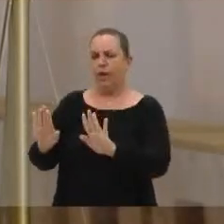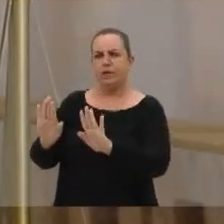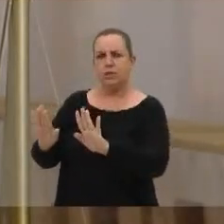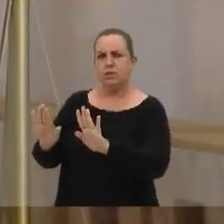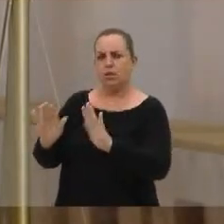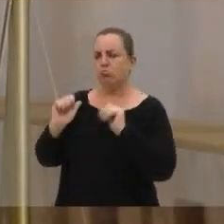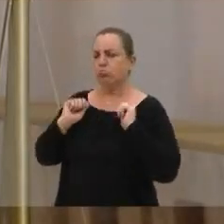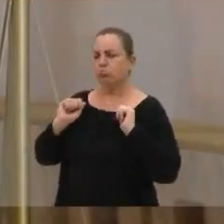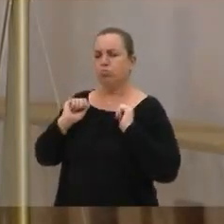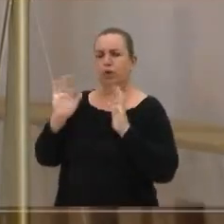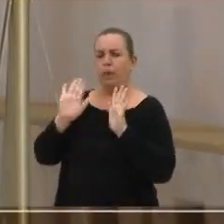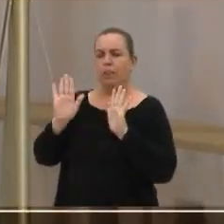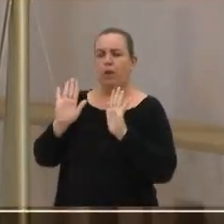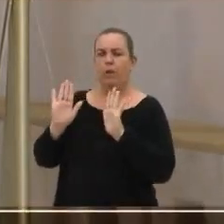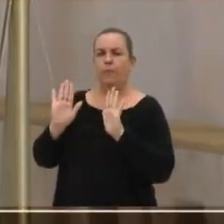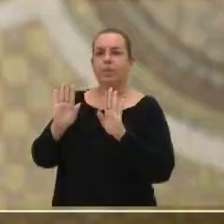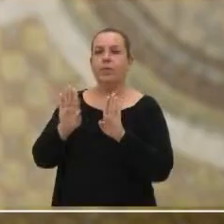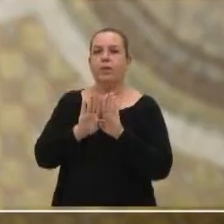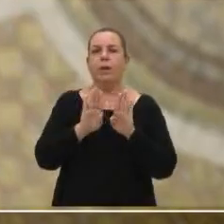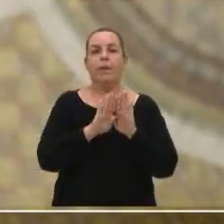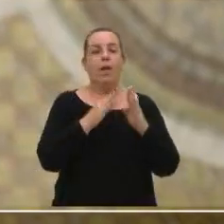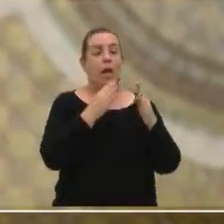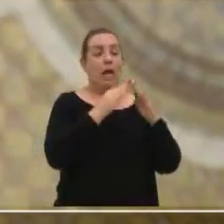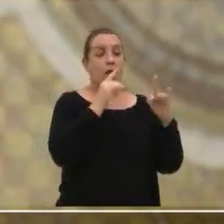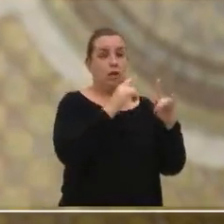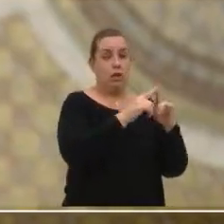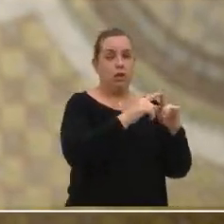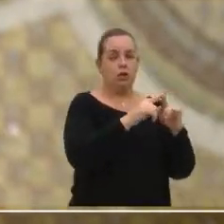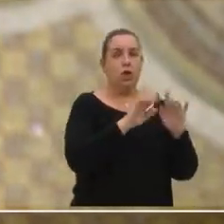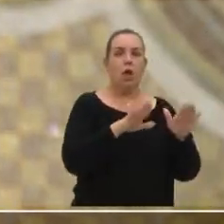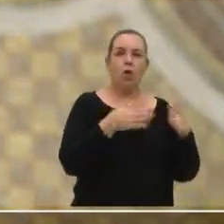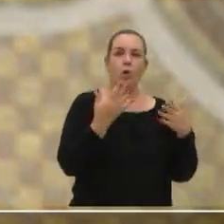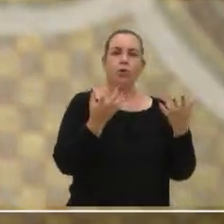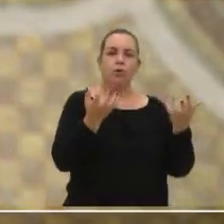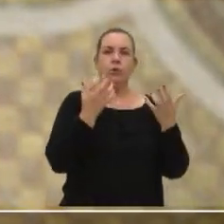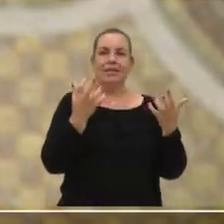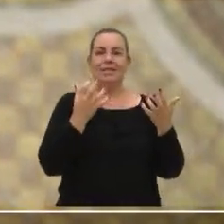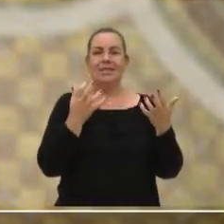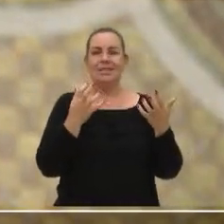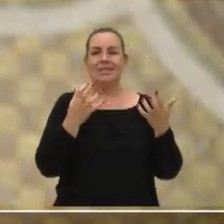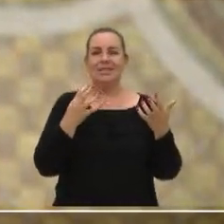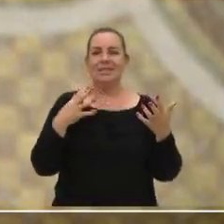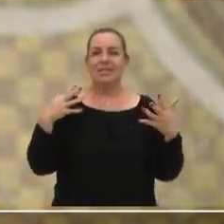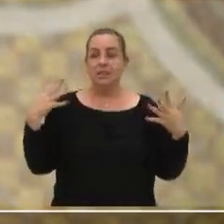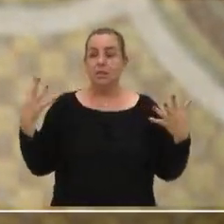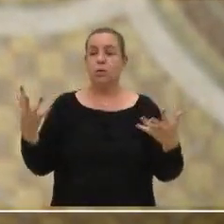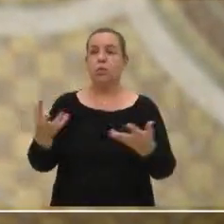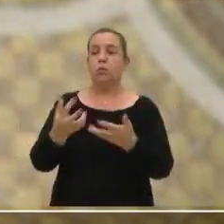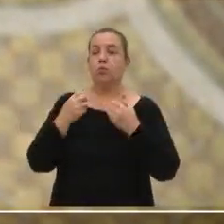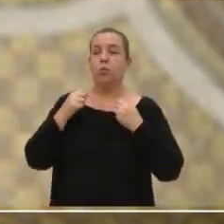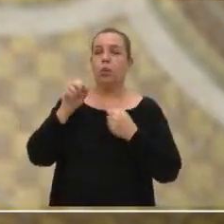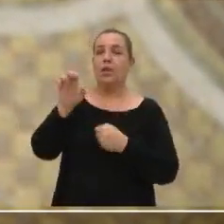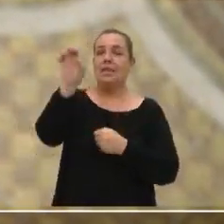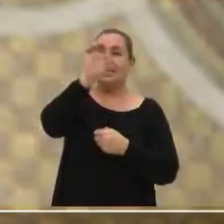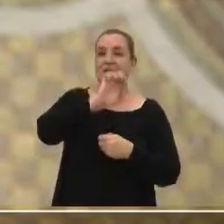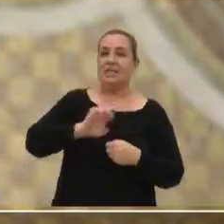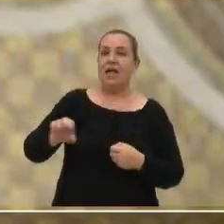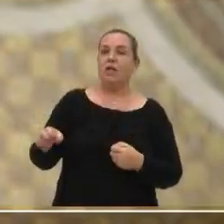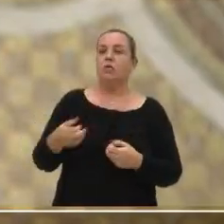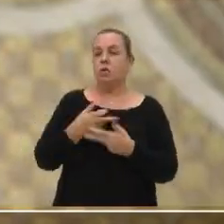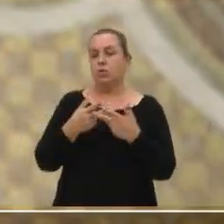seu canto. Ao mesmo tempo pela igreja, quando quis requerer do Estado seus